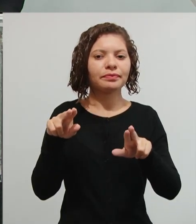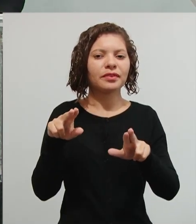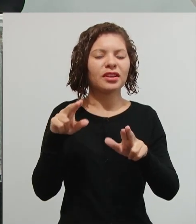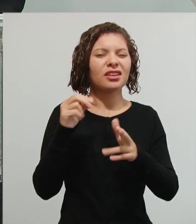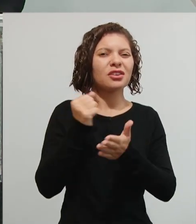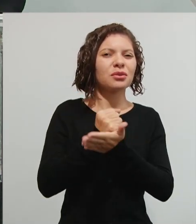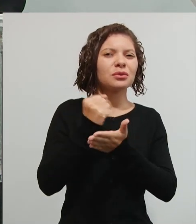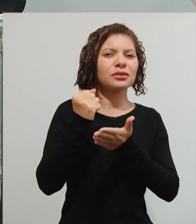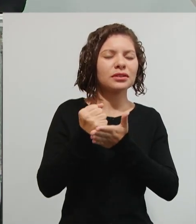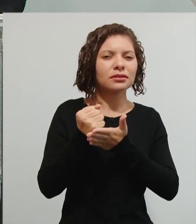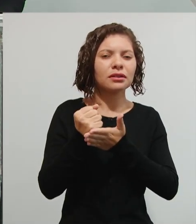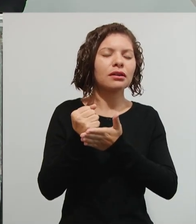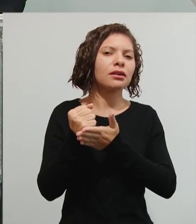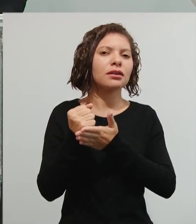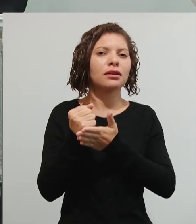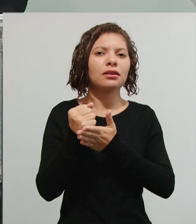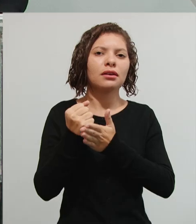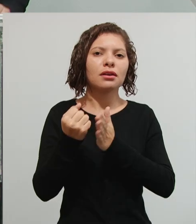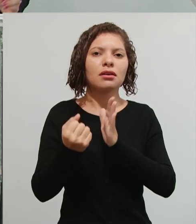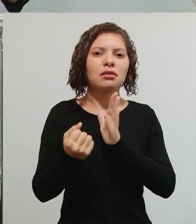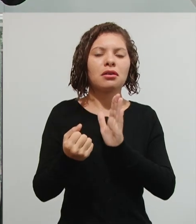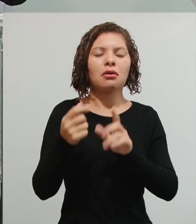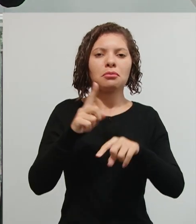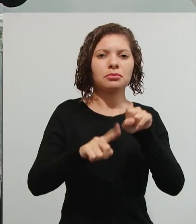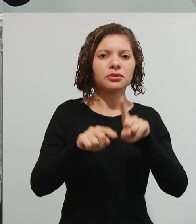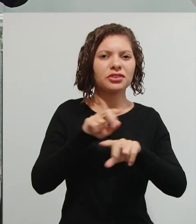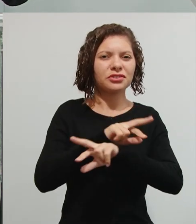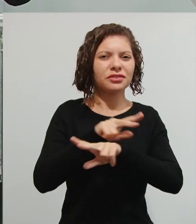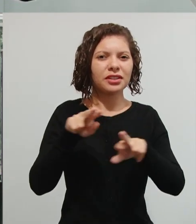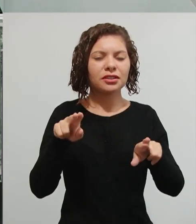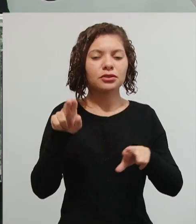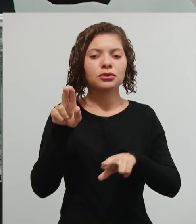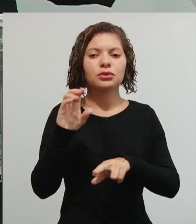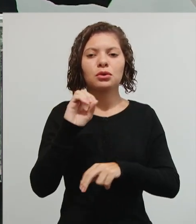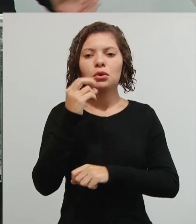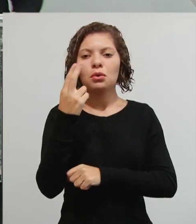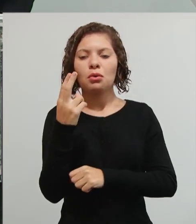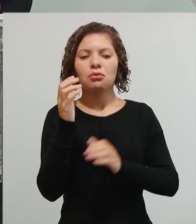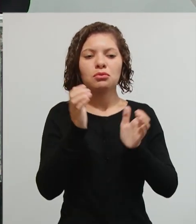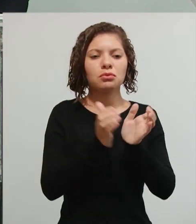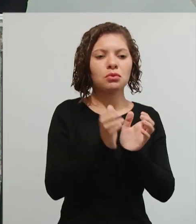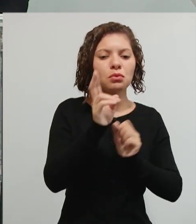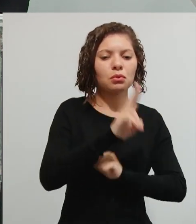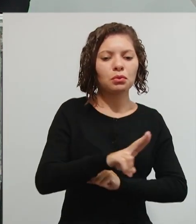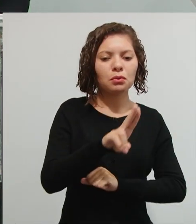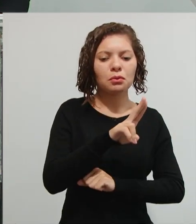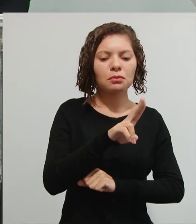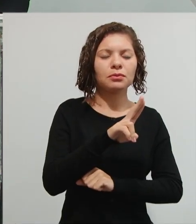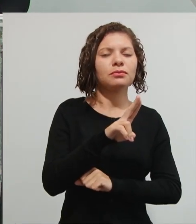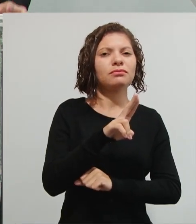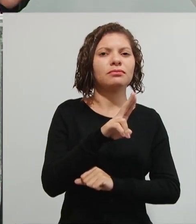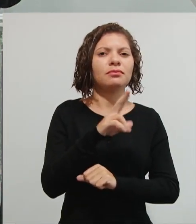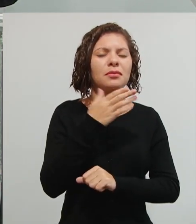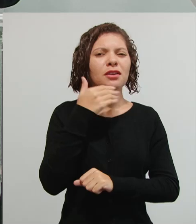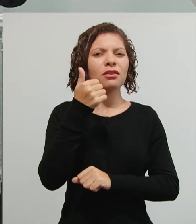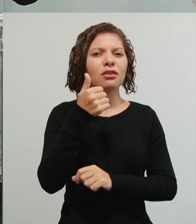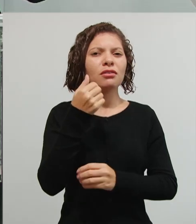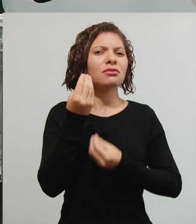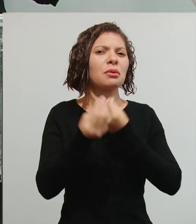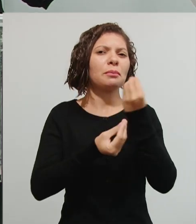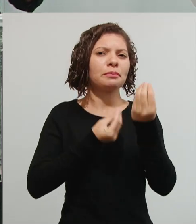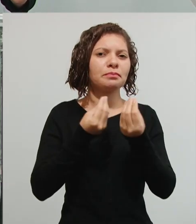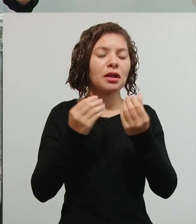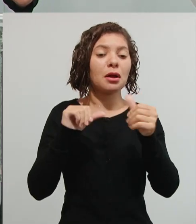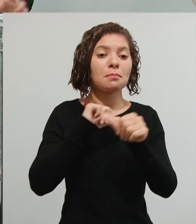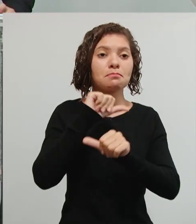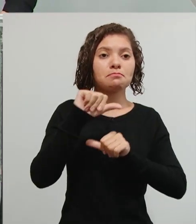mais horas de capital e máquinas? Ou eu vou voltar para o pessoal porque essa máquina não deu resultado? Essas são as